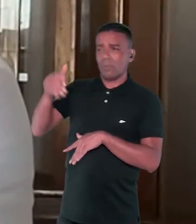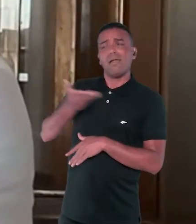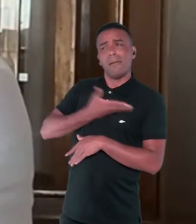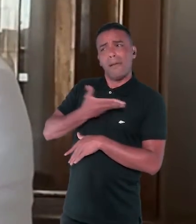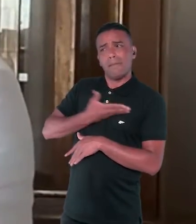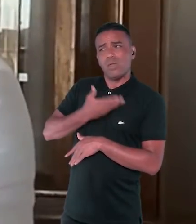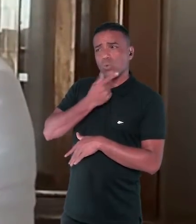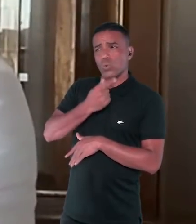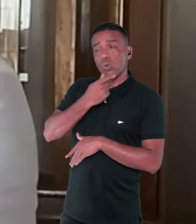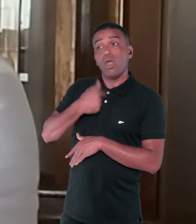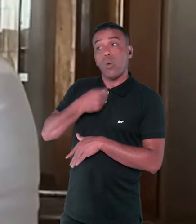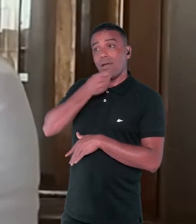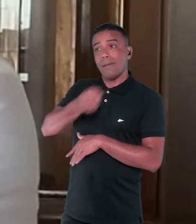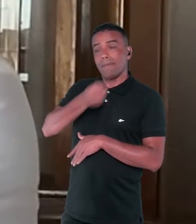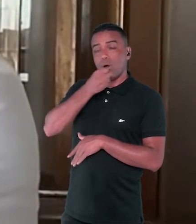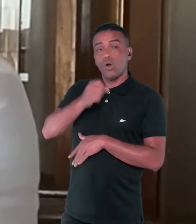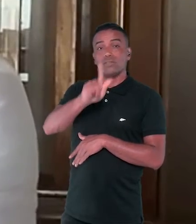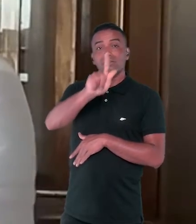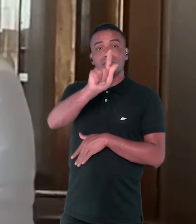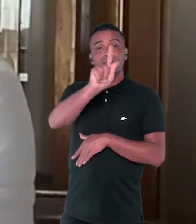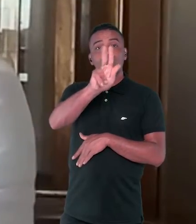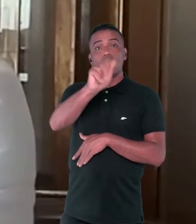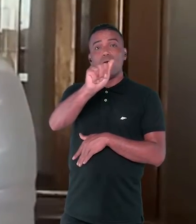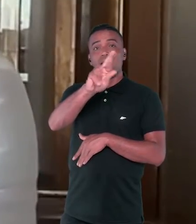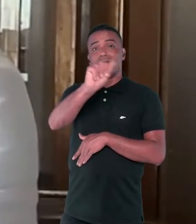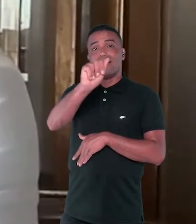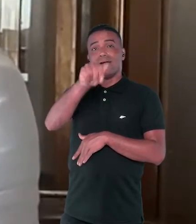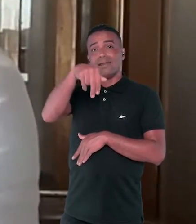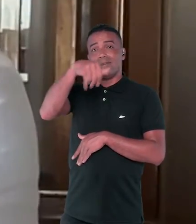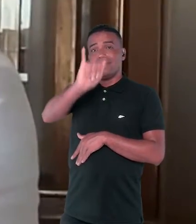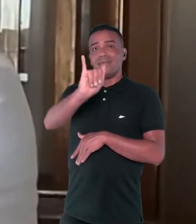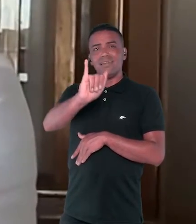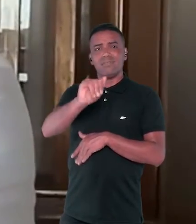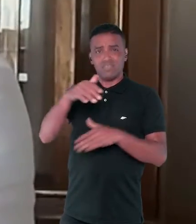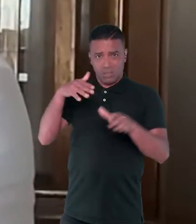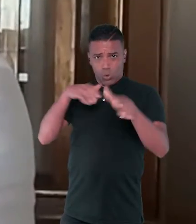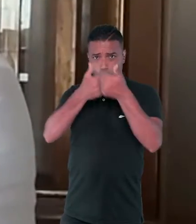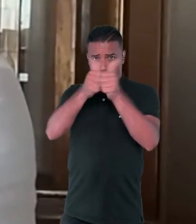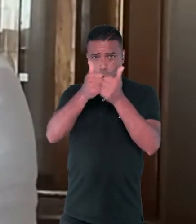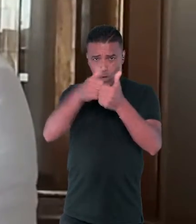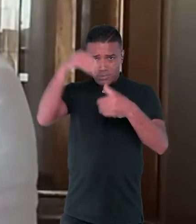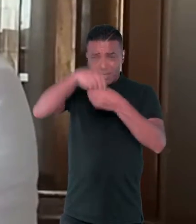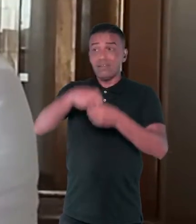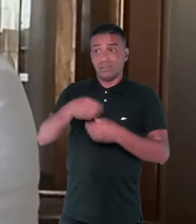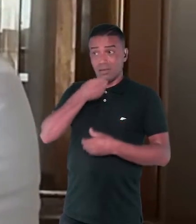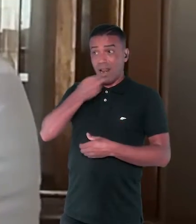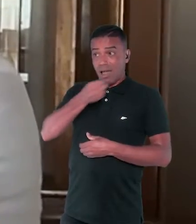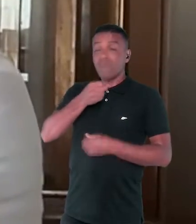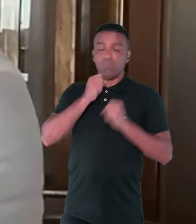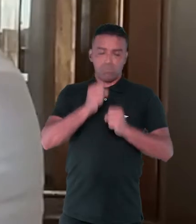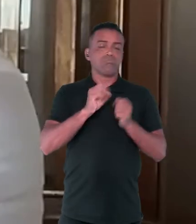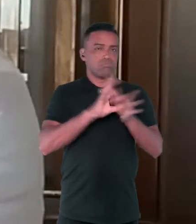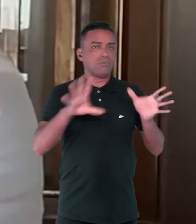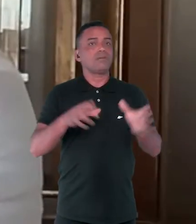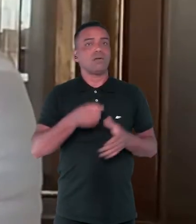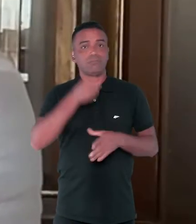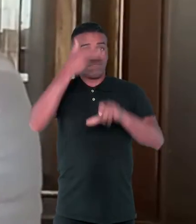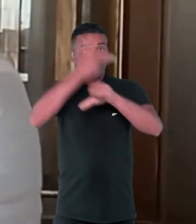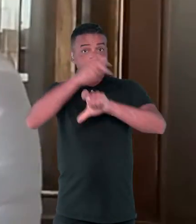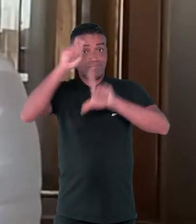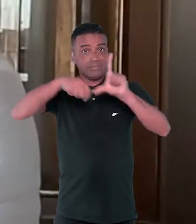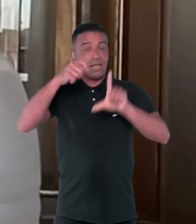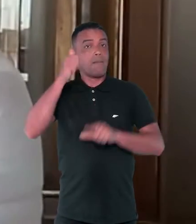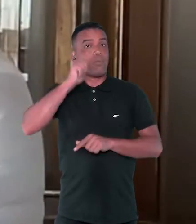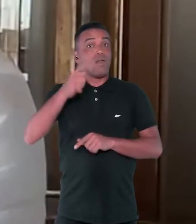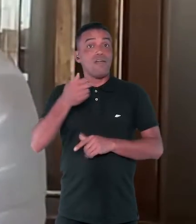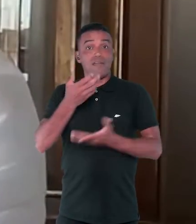amigo, eu sou repórter da Guarani, como é que o seu nome é Estácio? Você estava longe? Estava, sim, senhor. Você grava comigo? Grava, sim, senhor. Ainda estava gravando com ele, quando a